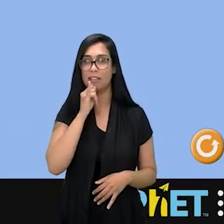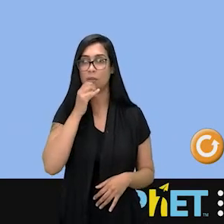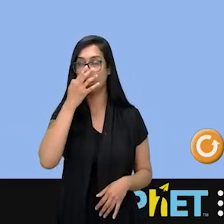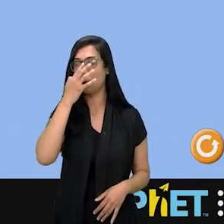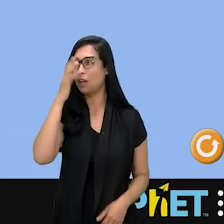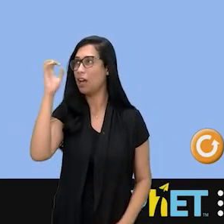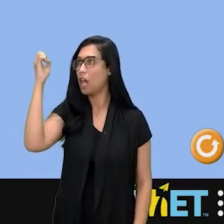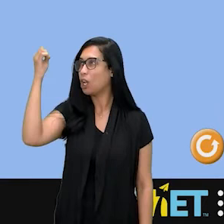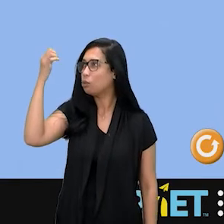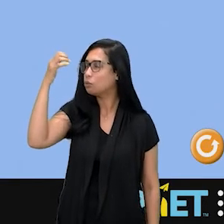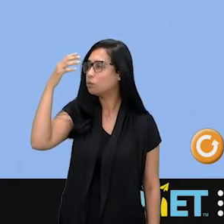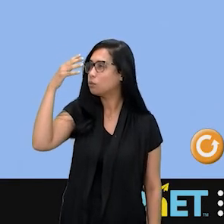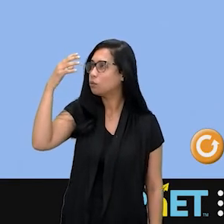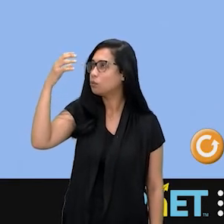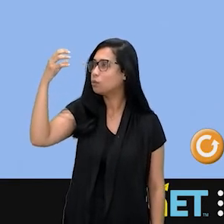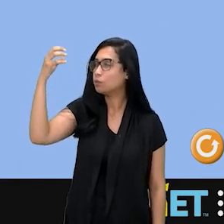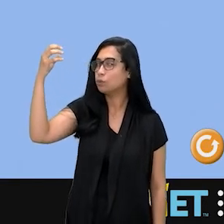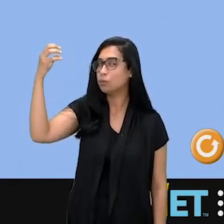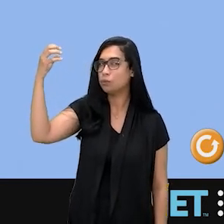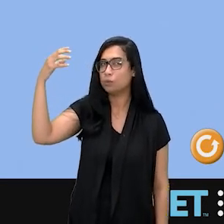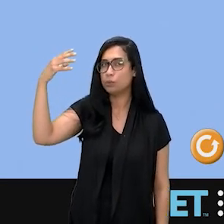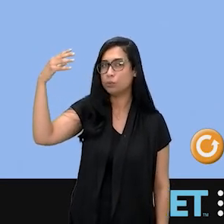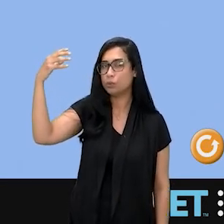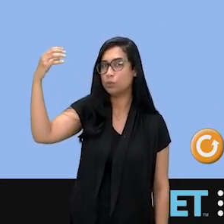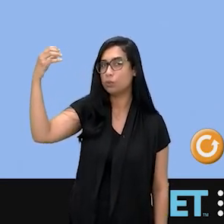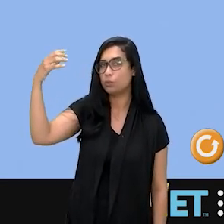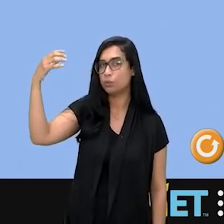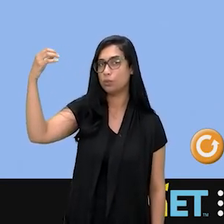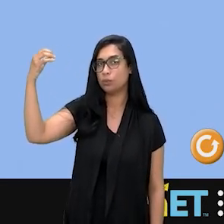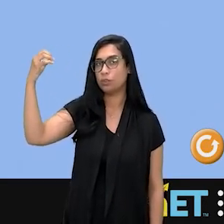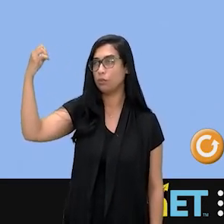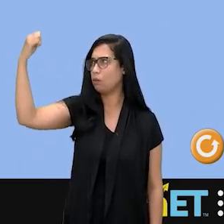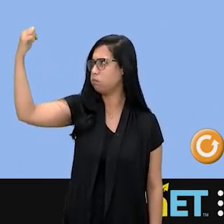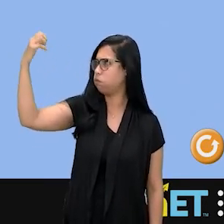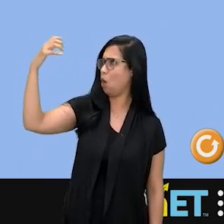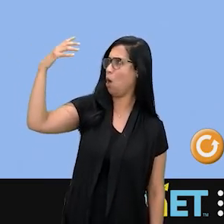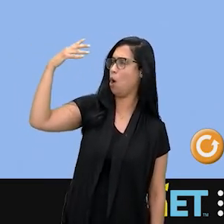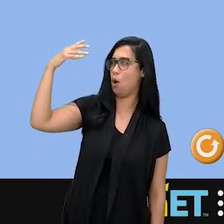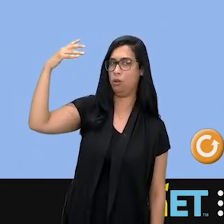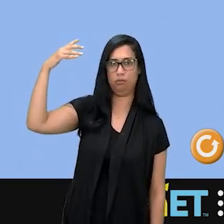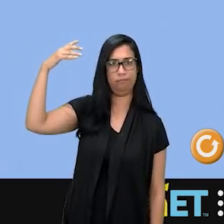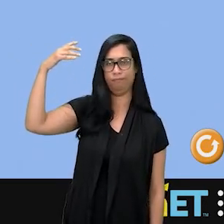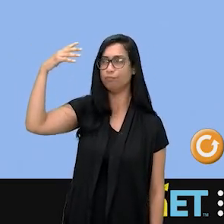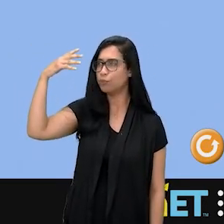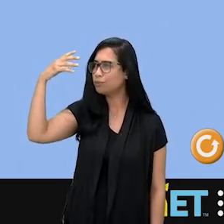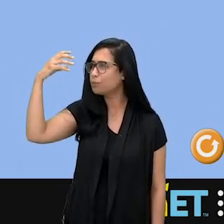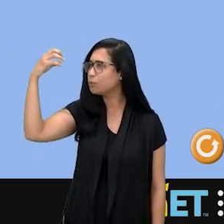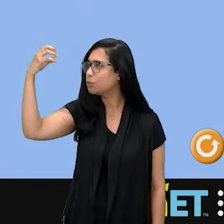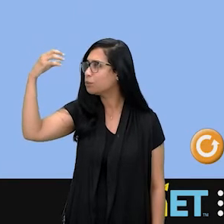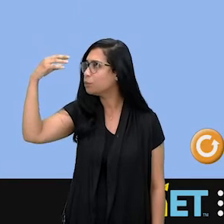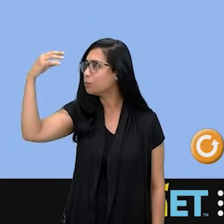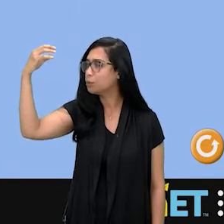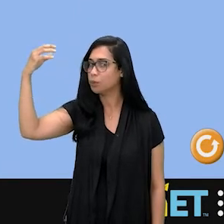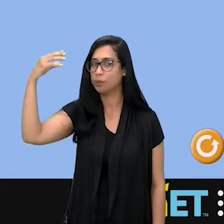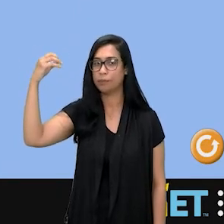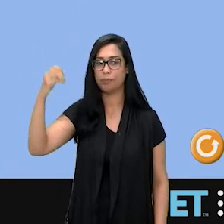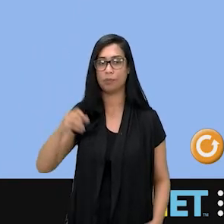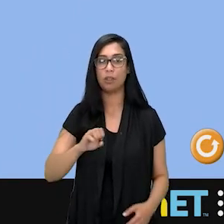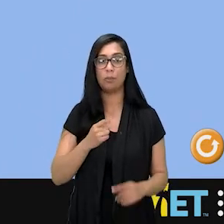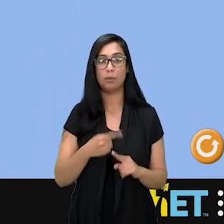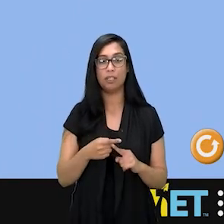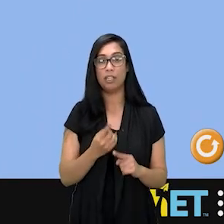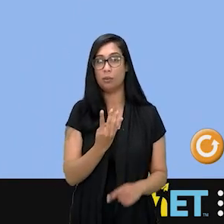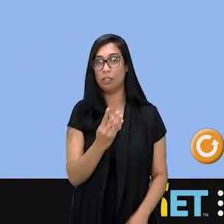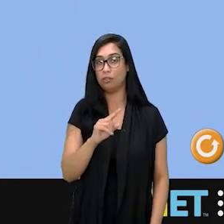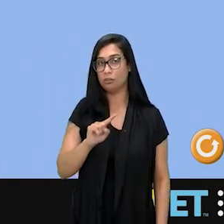Porque, veja, dividiu. Então, tinha 15, agora, nesta lâmpada de 4 ohms, ficou 4,29